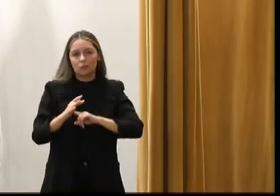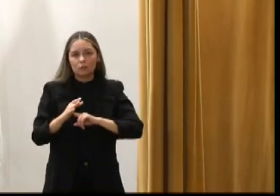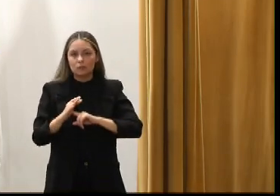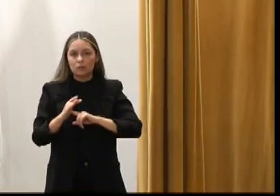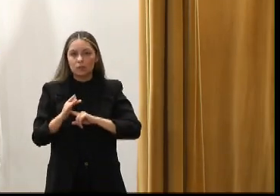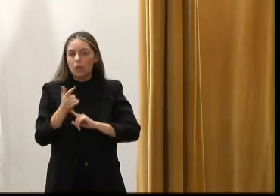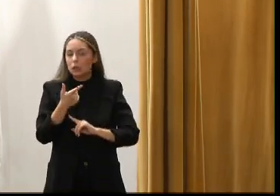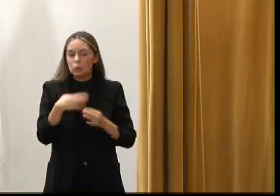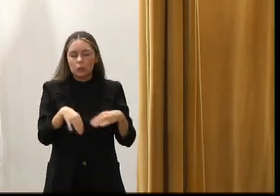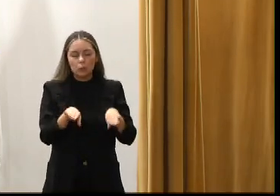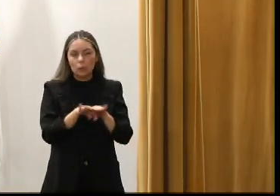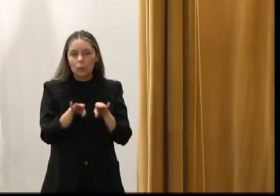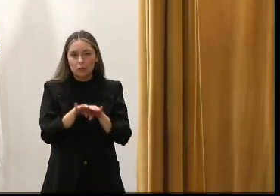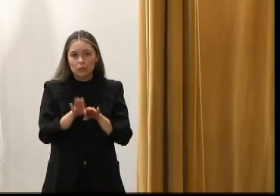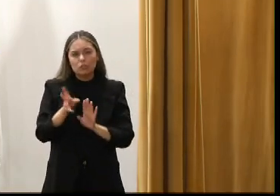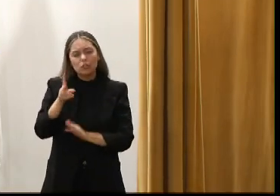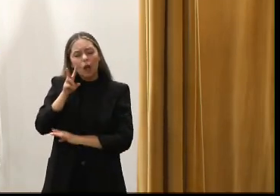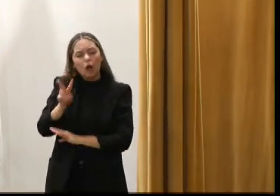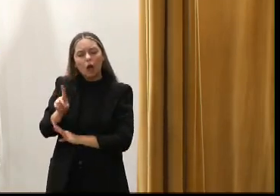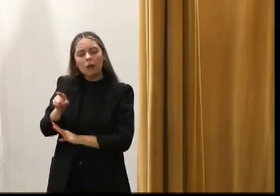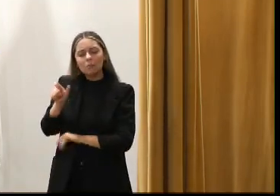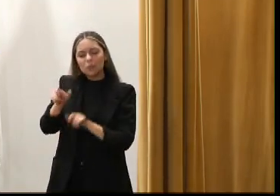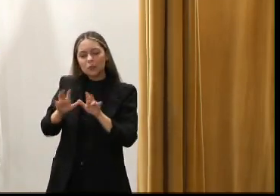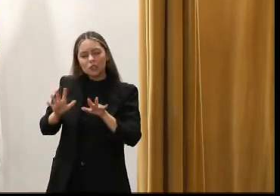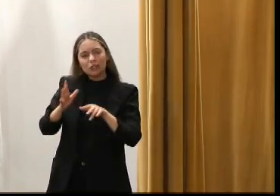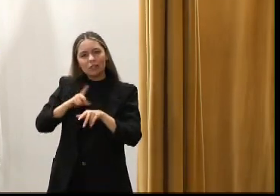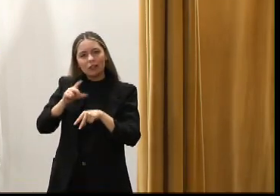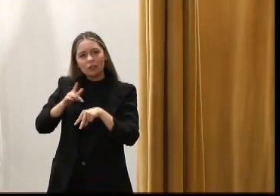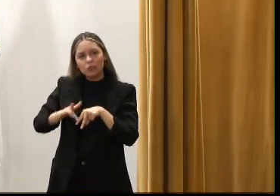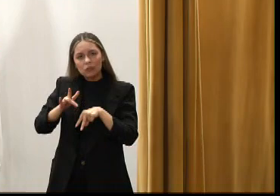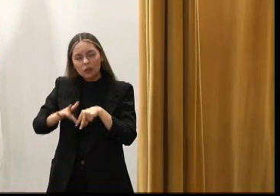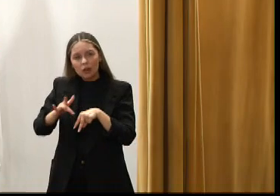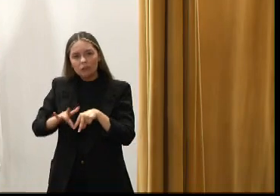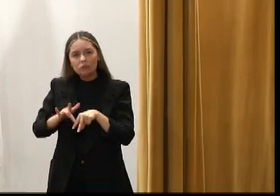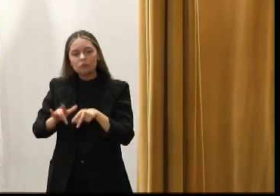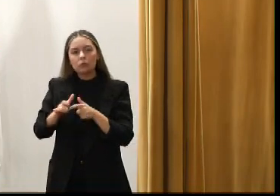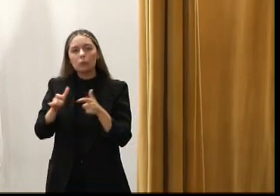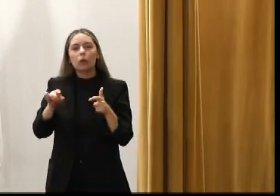Infelizmente, torna aqueles que já eram vulneráveis numa era